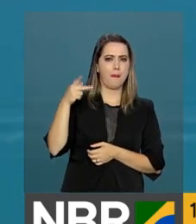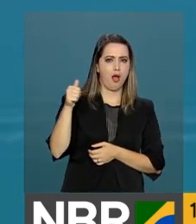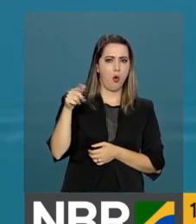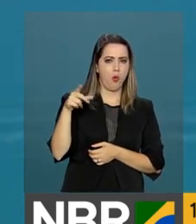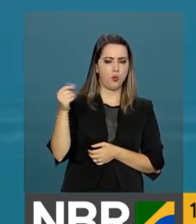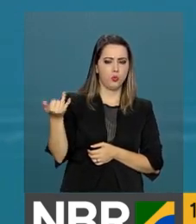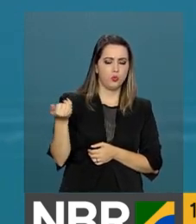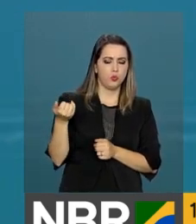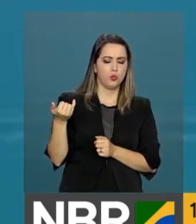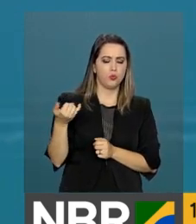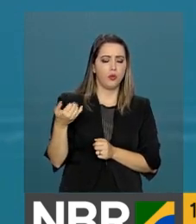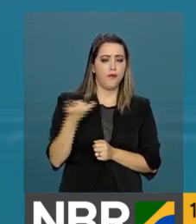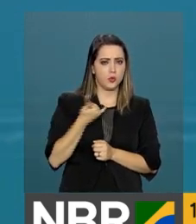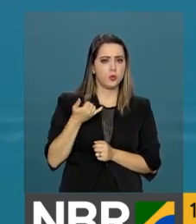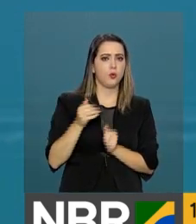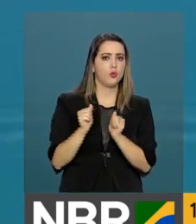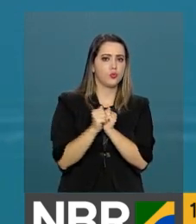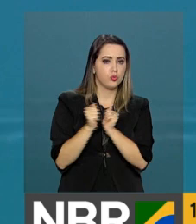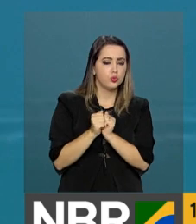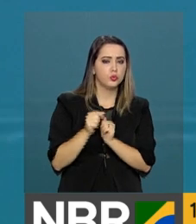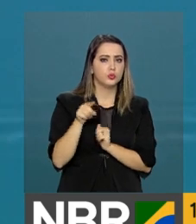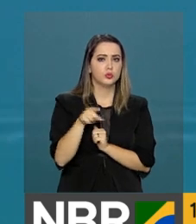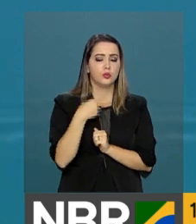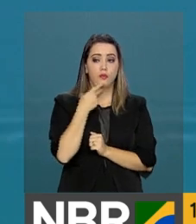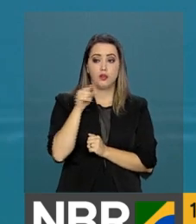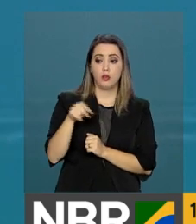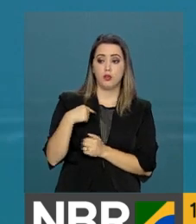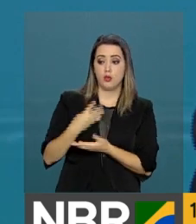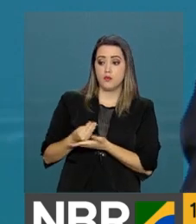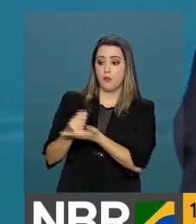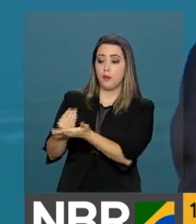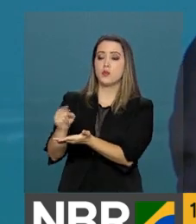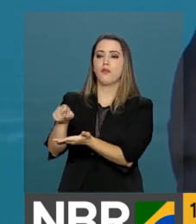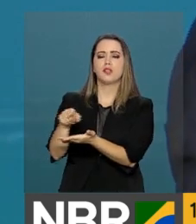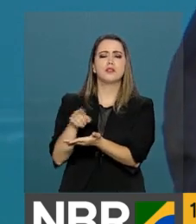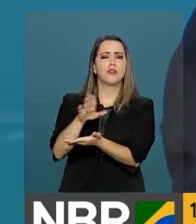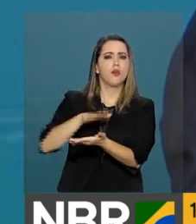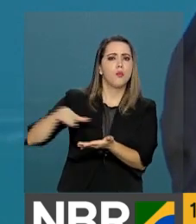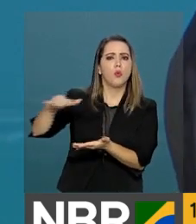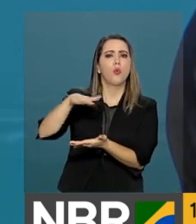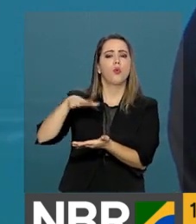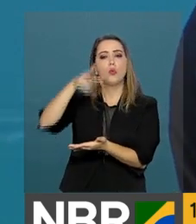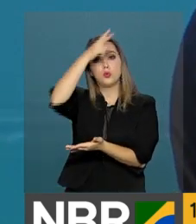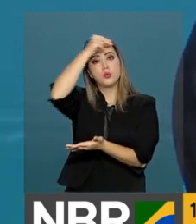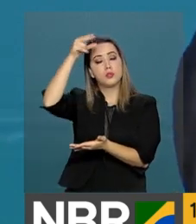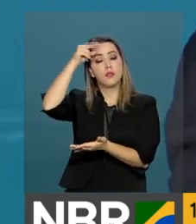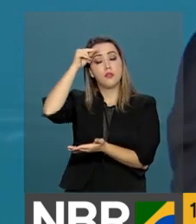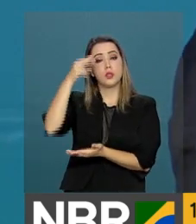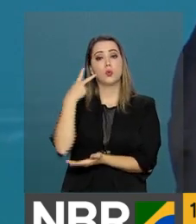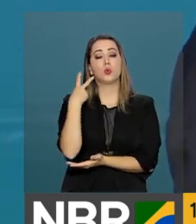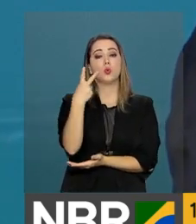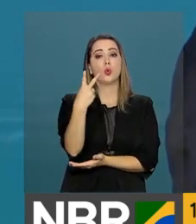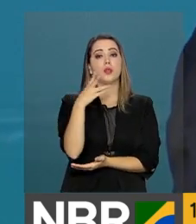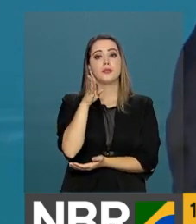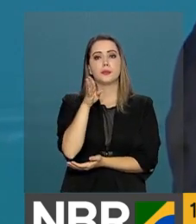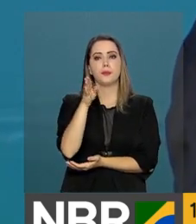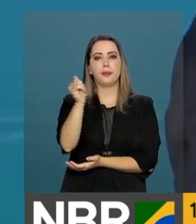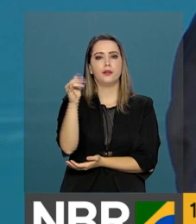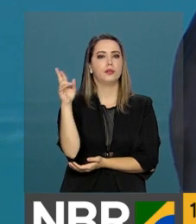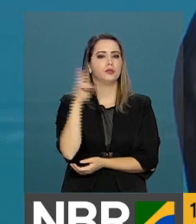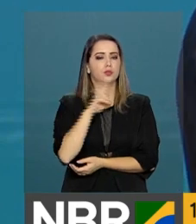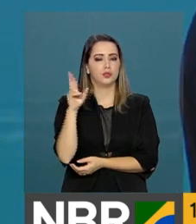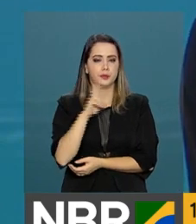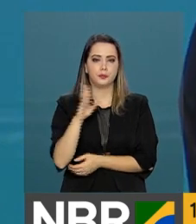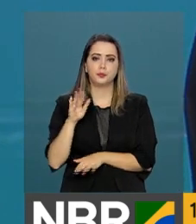estiveram comigo, e eu disse, olha, nós vamos entregar 2 bilhões de reais para as prefeituras municipais.